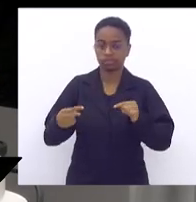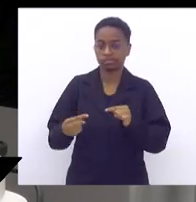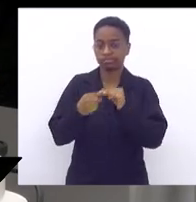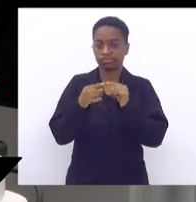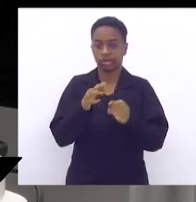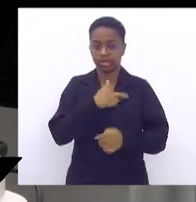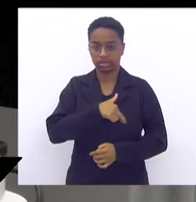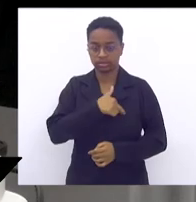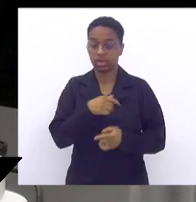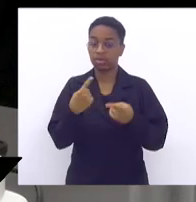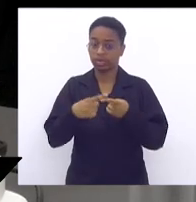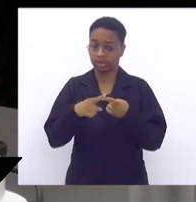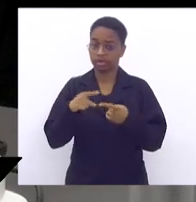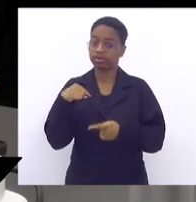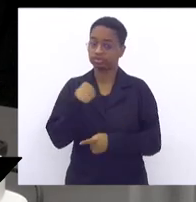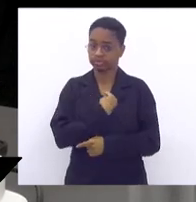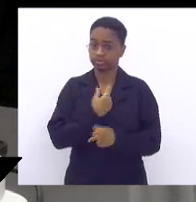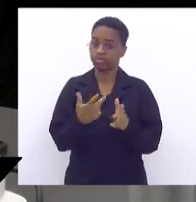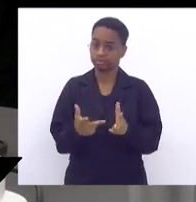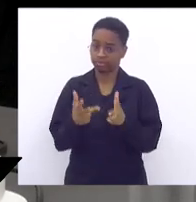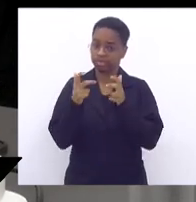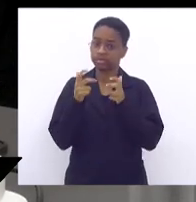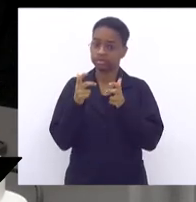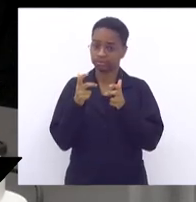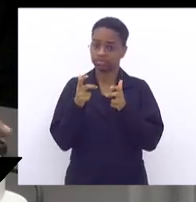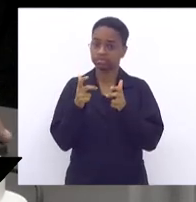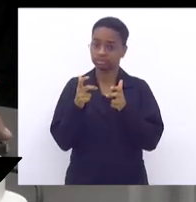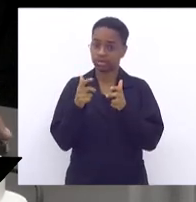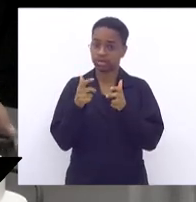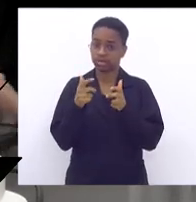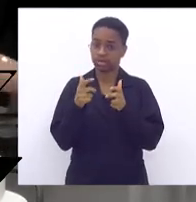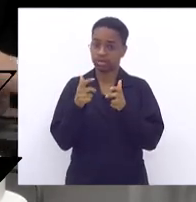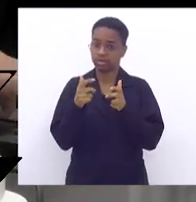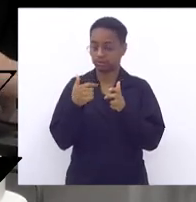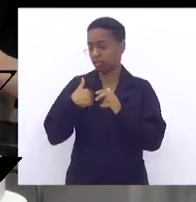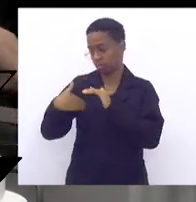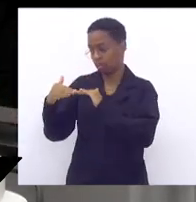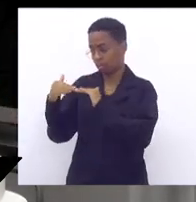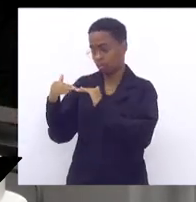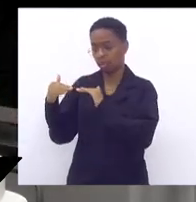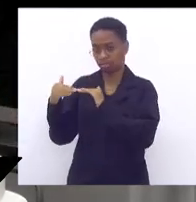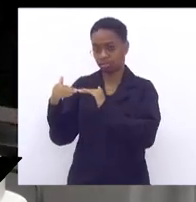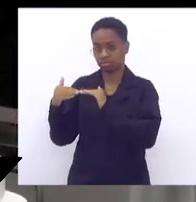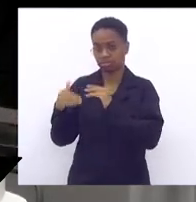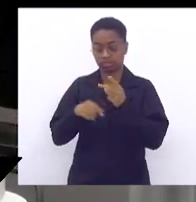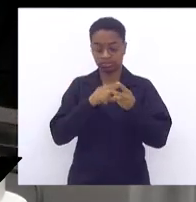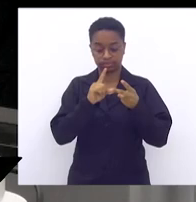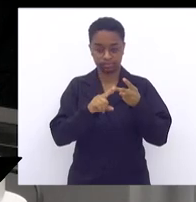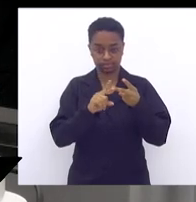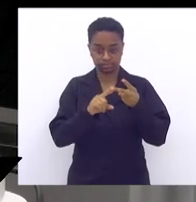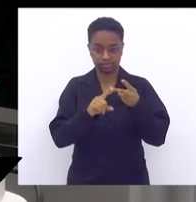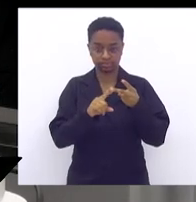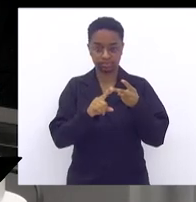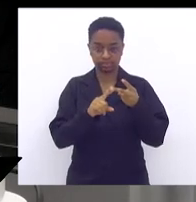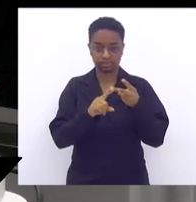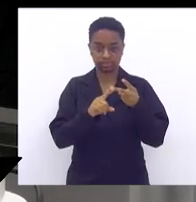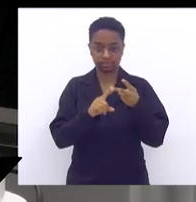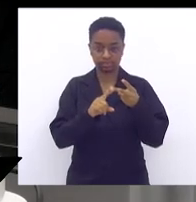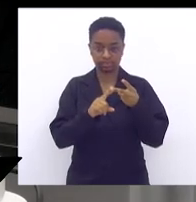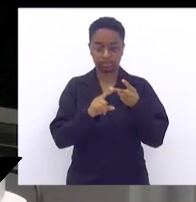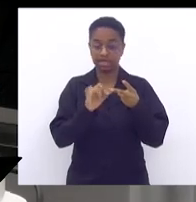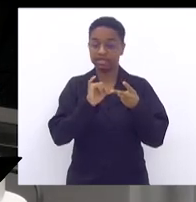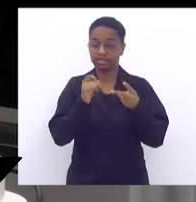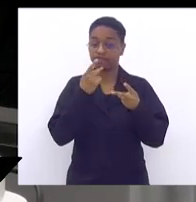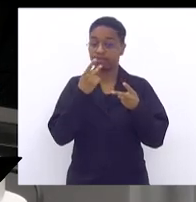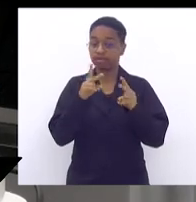costuma ver algumas manifestações. Pleno acordo, doutor Serginho. E o outro aspecto, quando a gente fala na